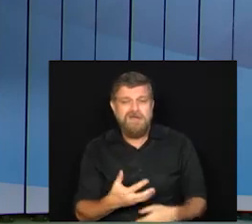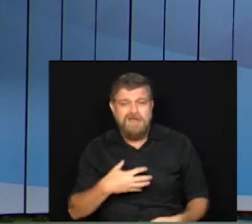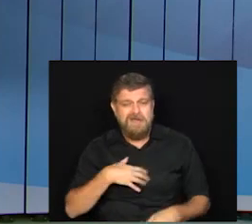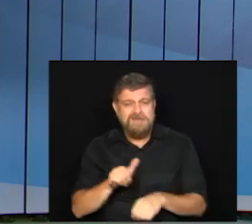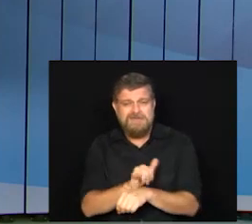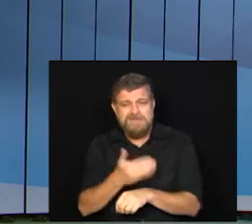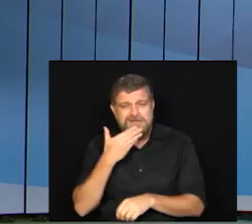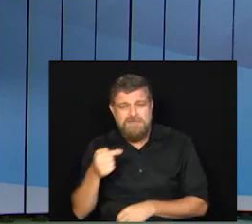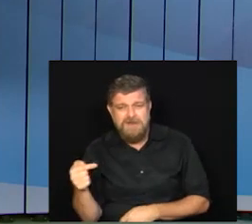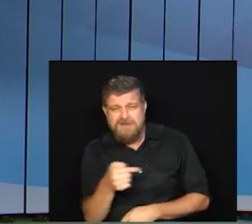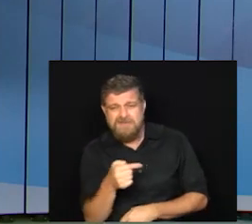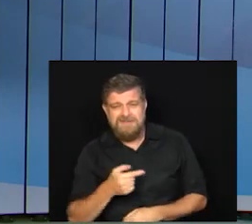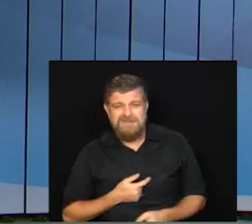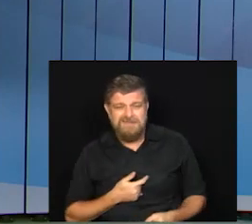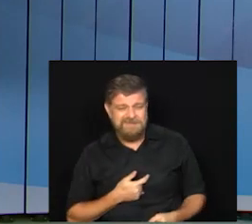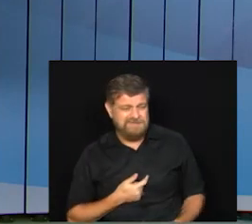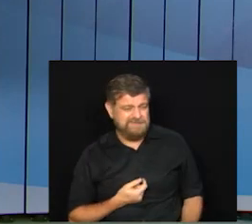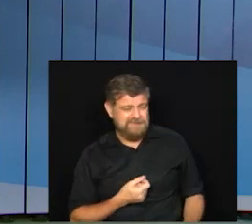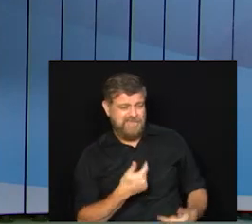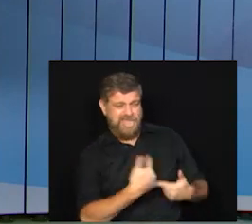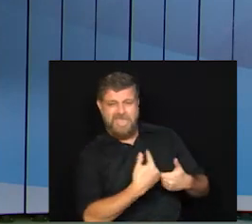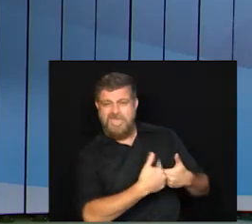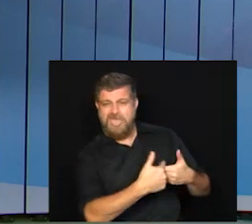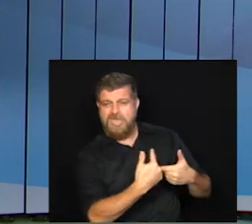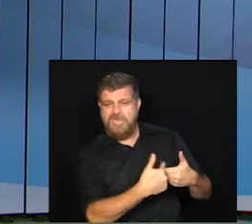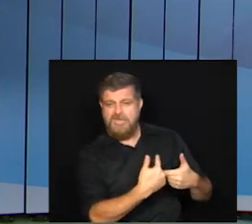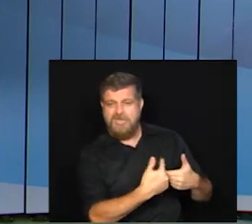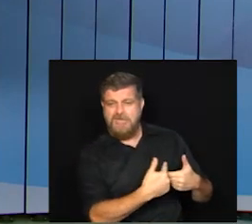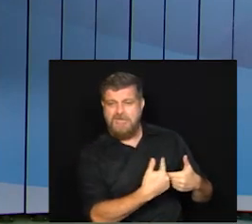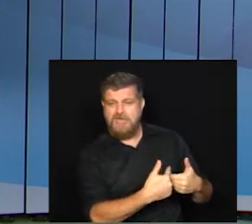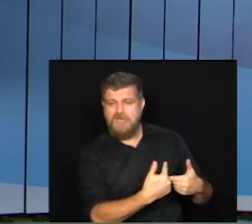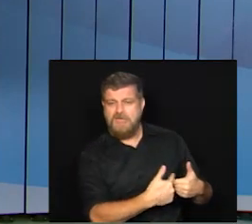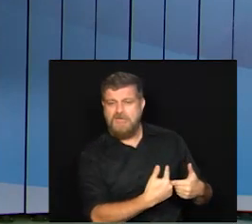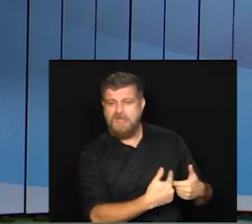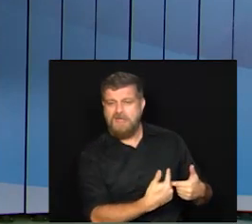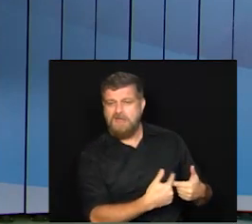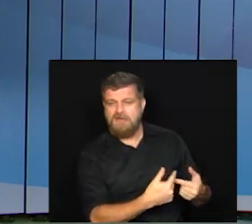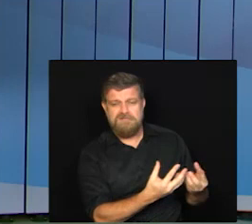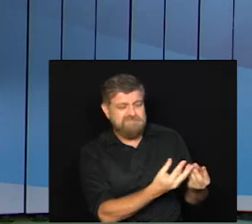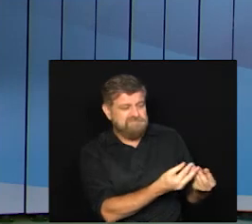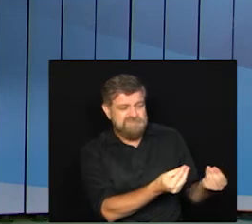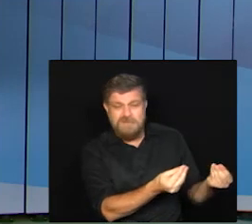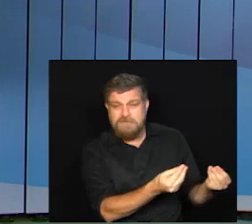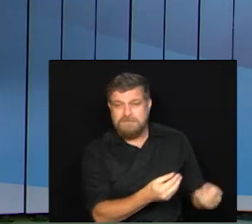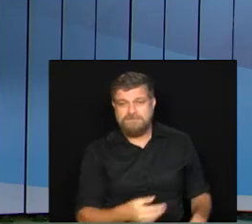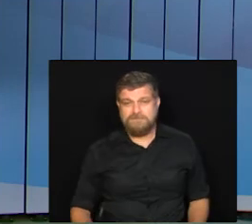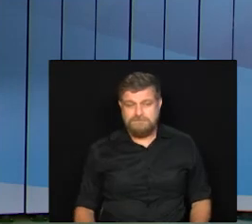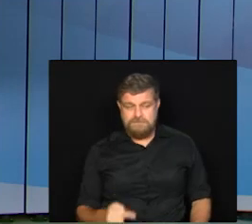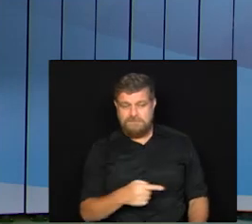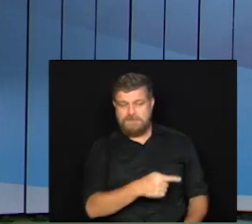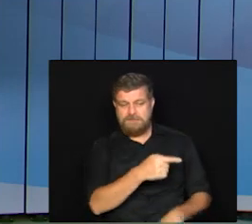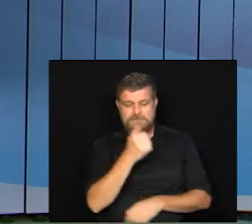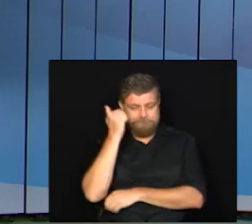vai perdendo a graça, né? E aí eu acho que vai parando